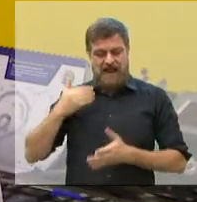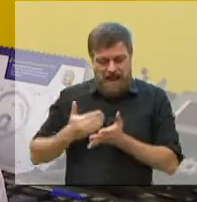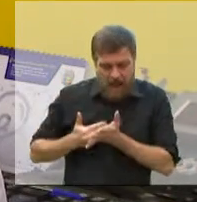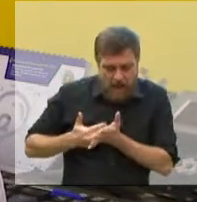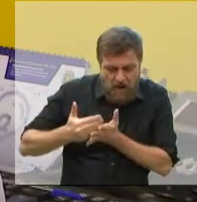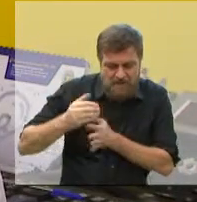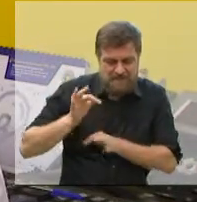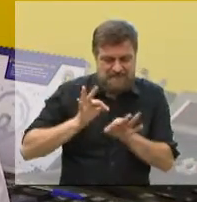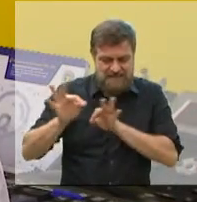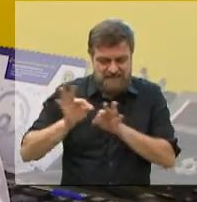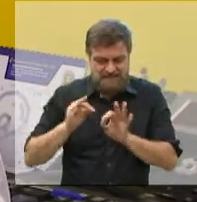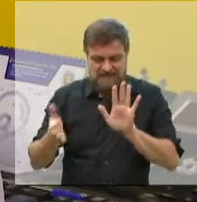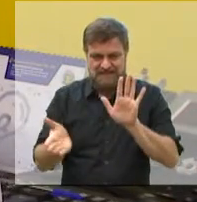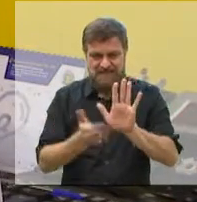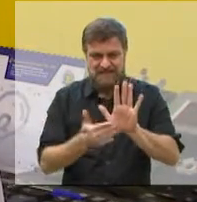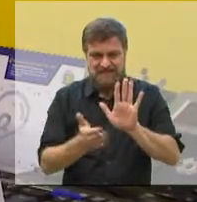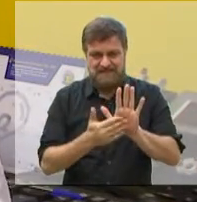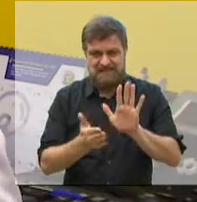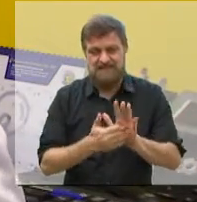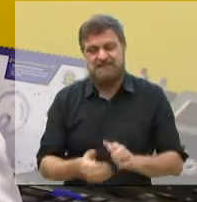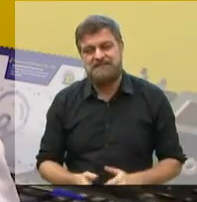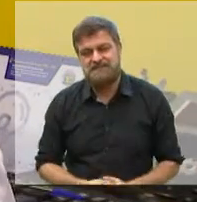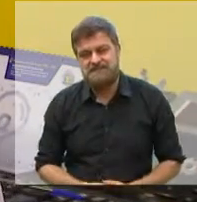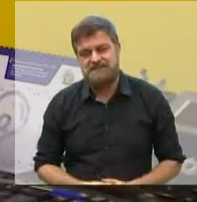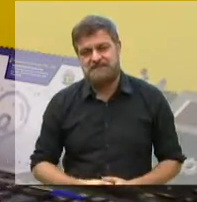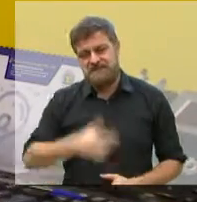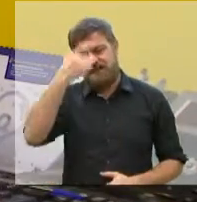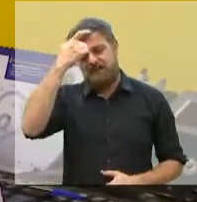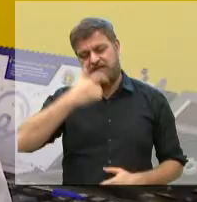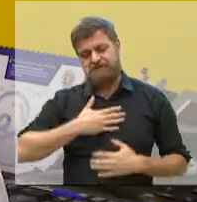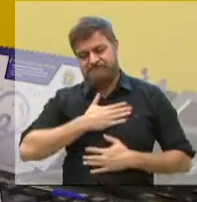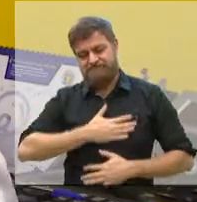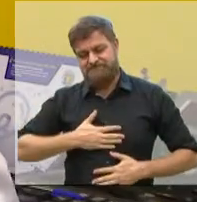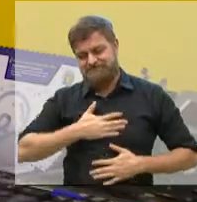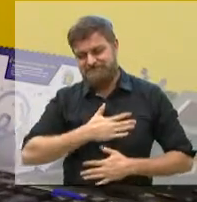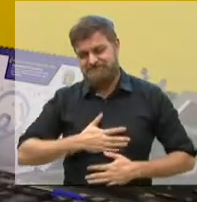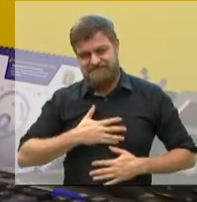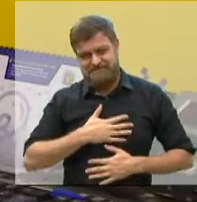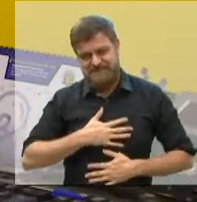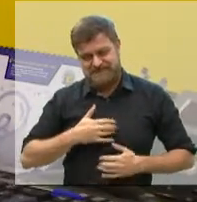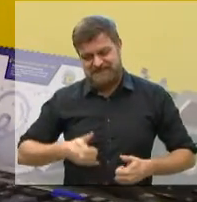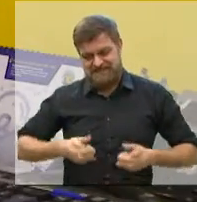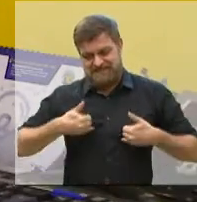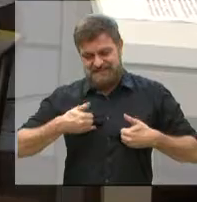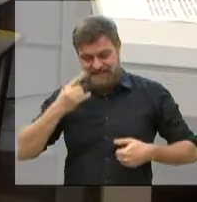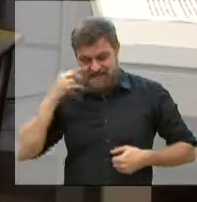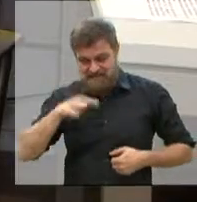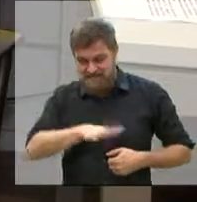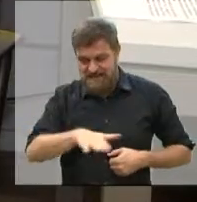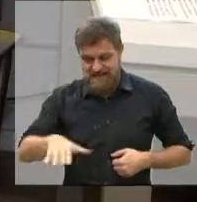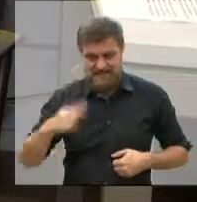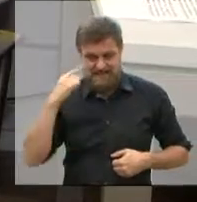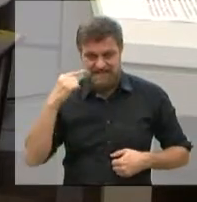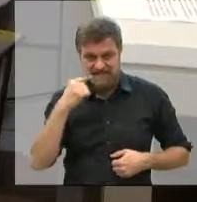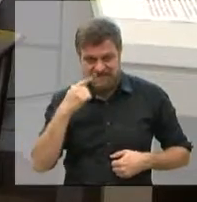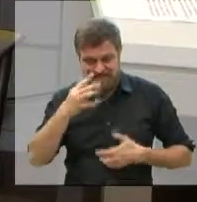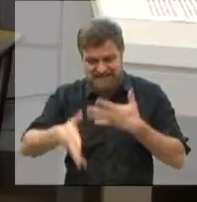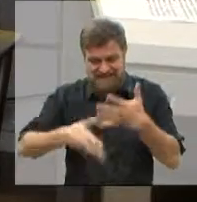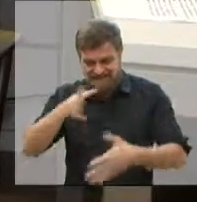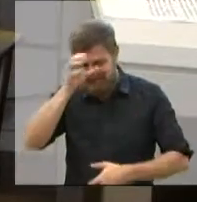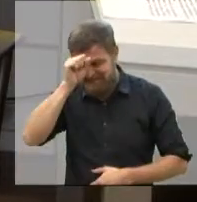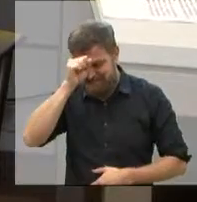startzinho. Então, para mim, assim, como pessoa, não vai ter coisa mais gratificante do que isso. A TV Câmara vai